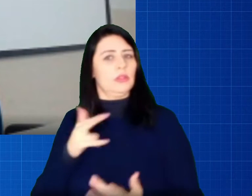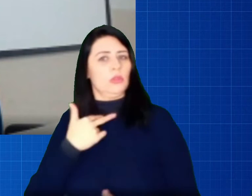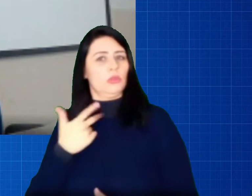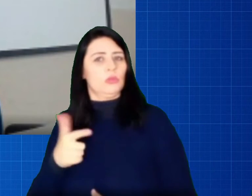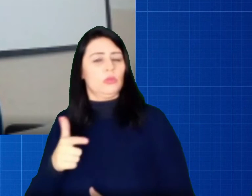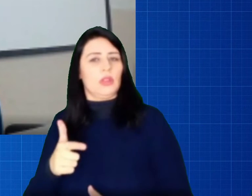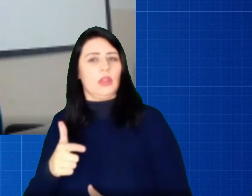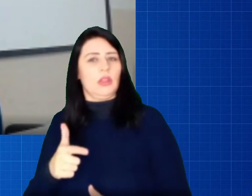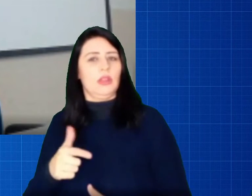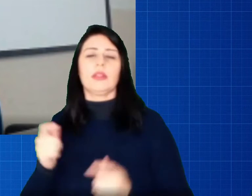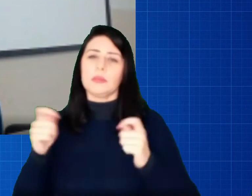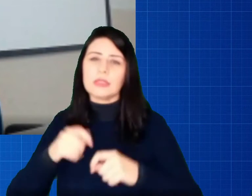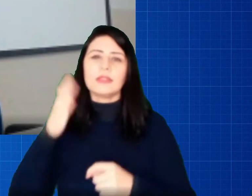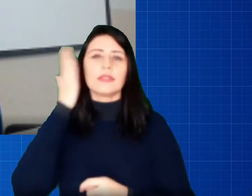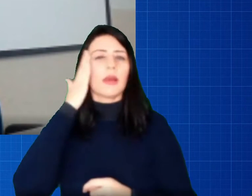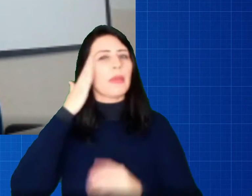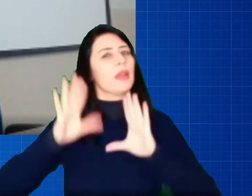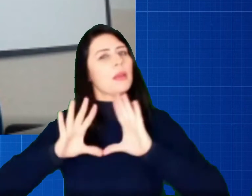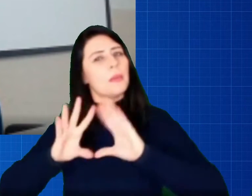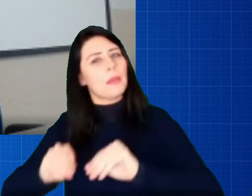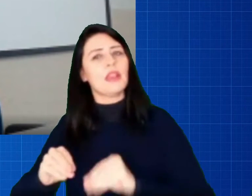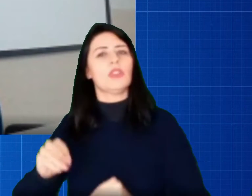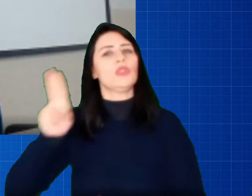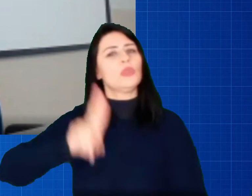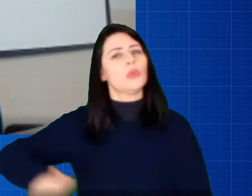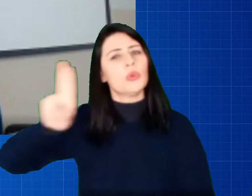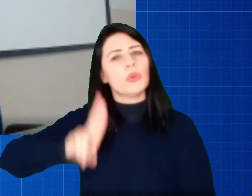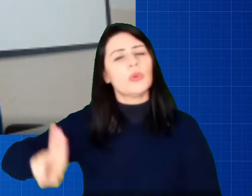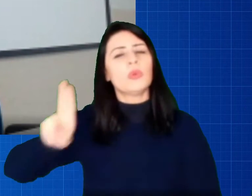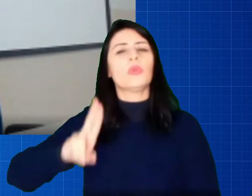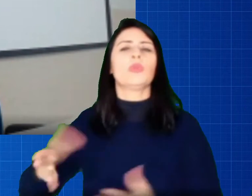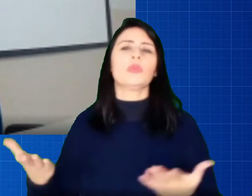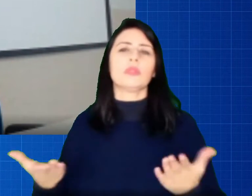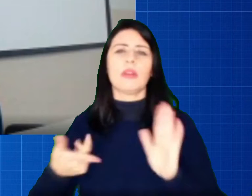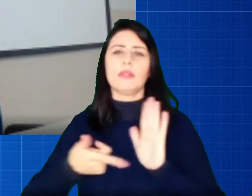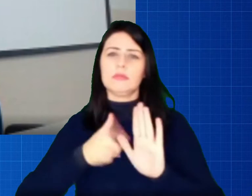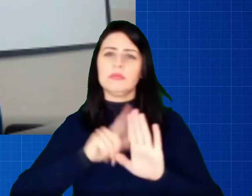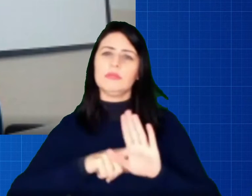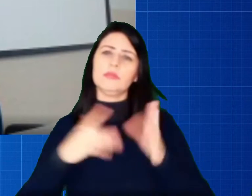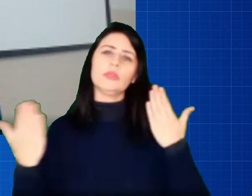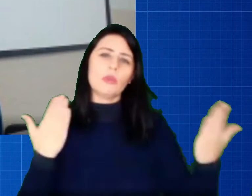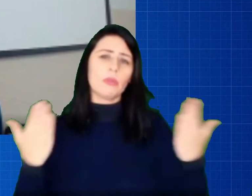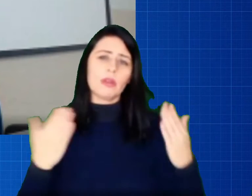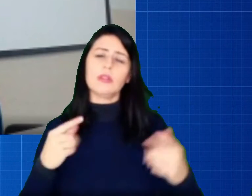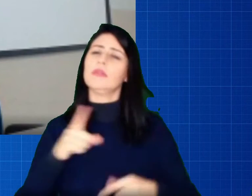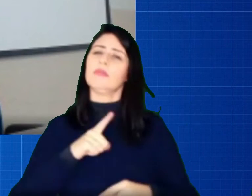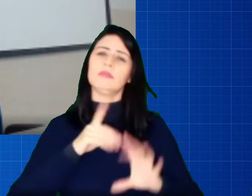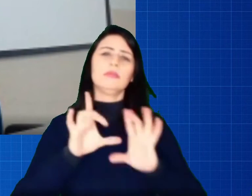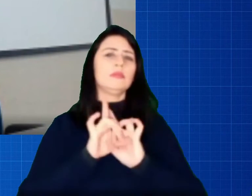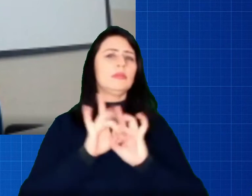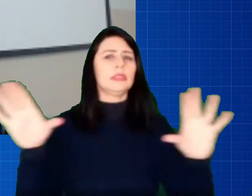se ela nunca teve contato com a escova de dente? Então, você tem que estar sabendo utilizar, né?